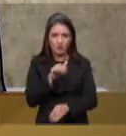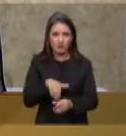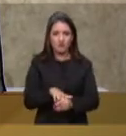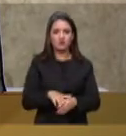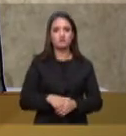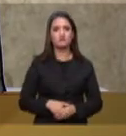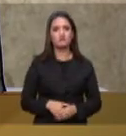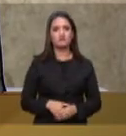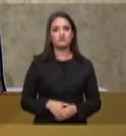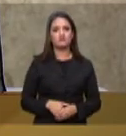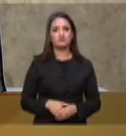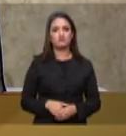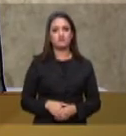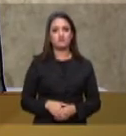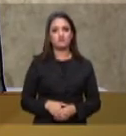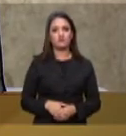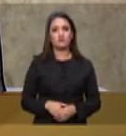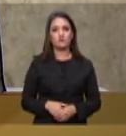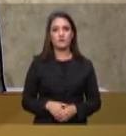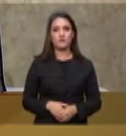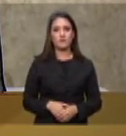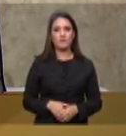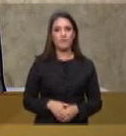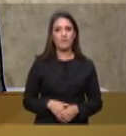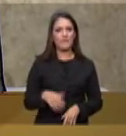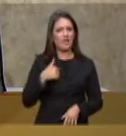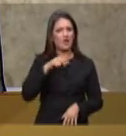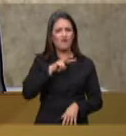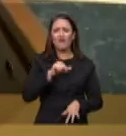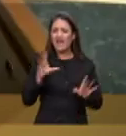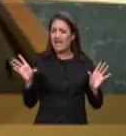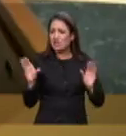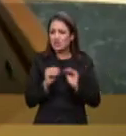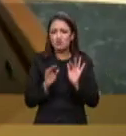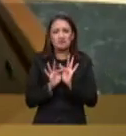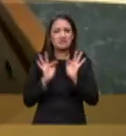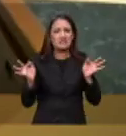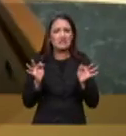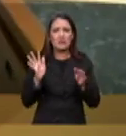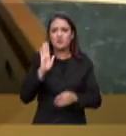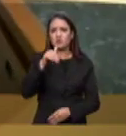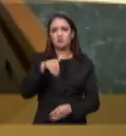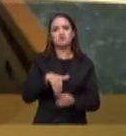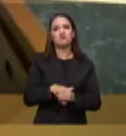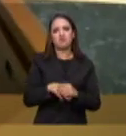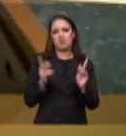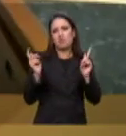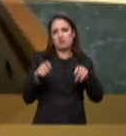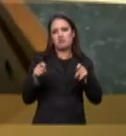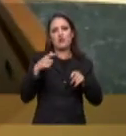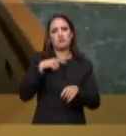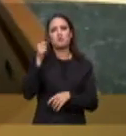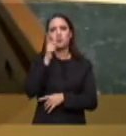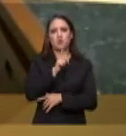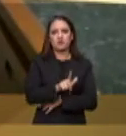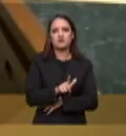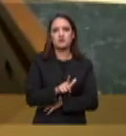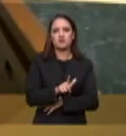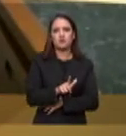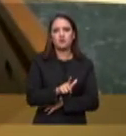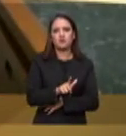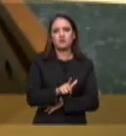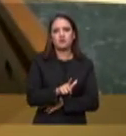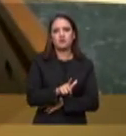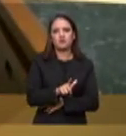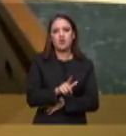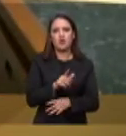Presidente, da minha parte, eu farei um resumo que eu tinha feito para que eu possa já exarar meu voto. Eu